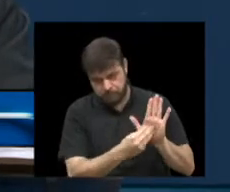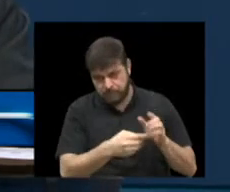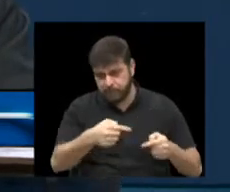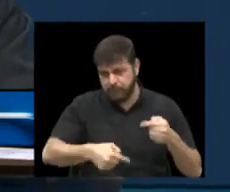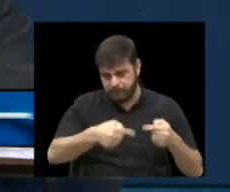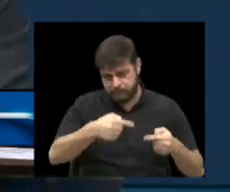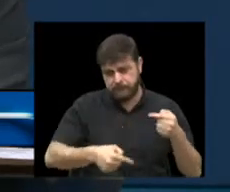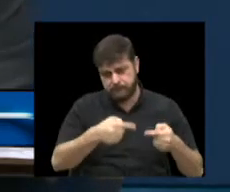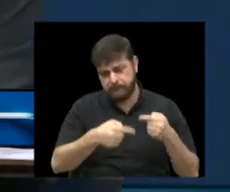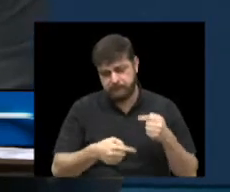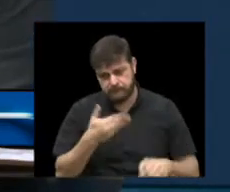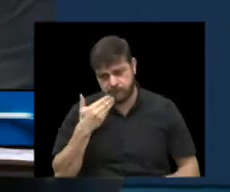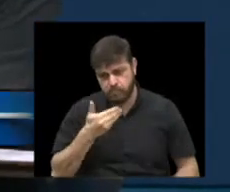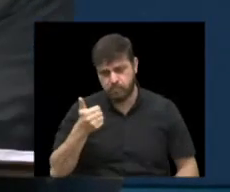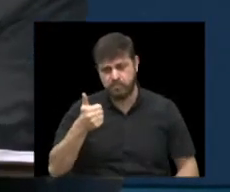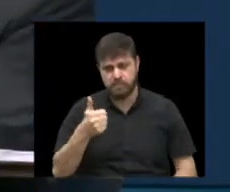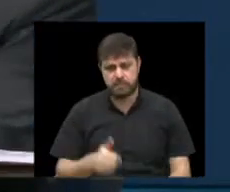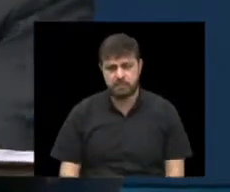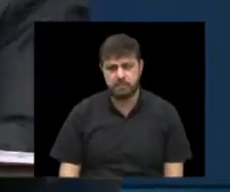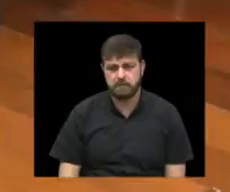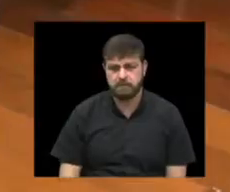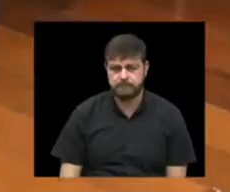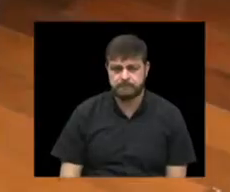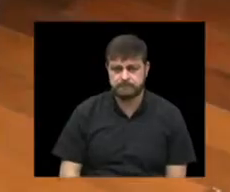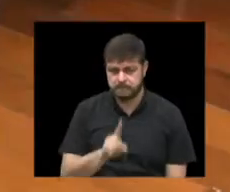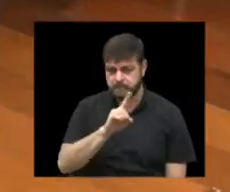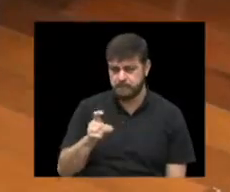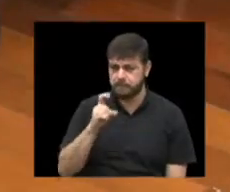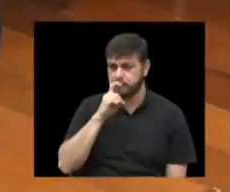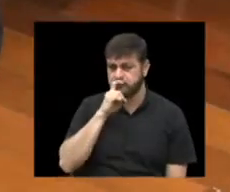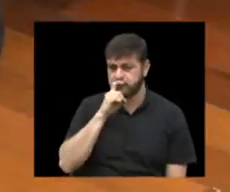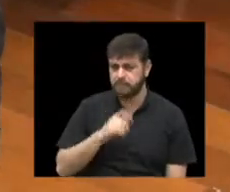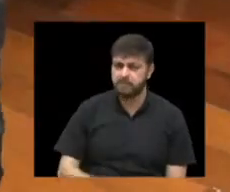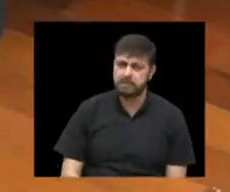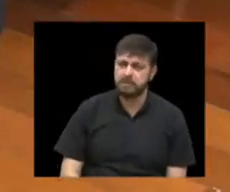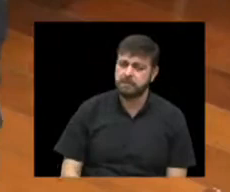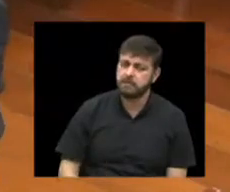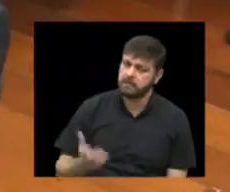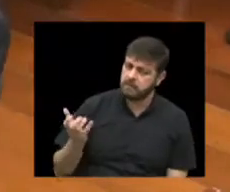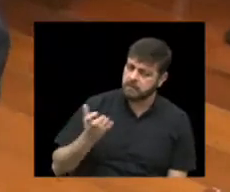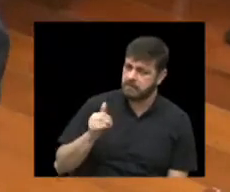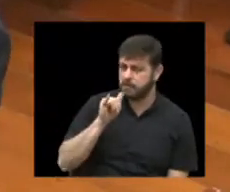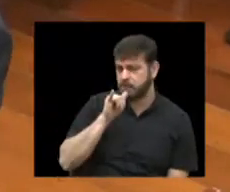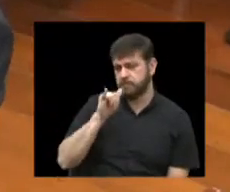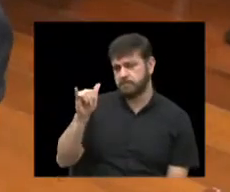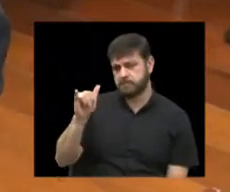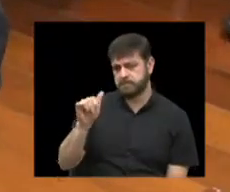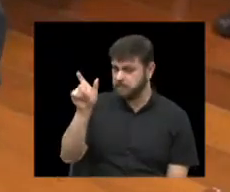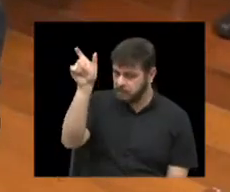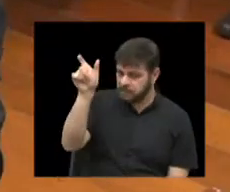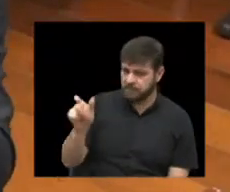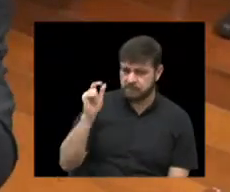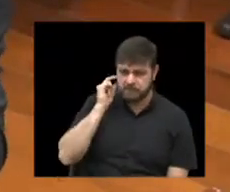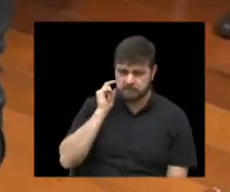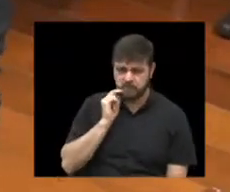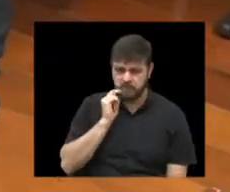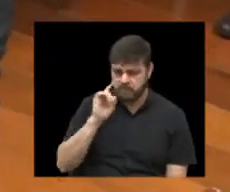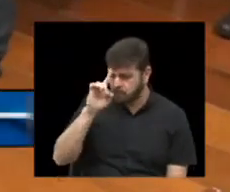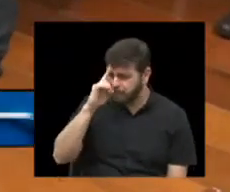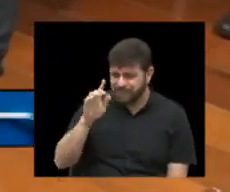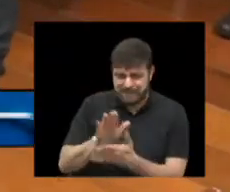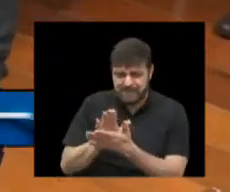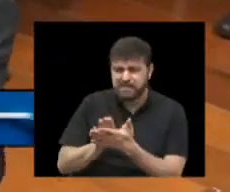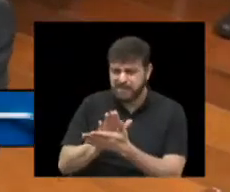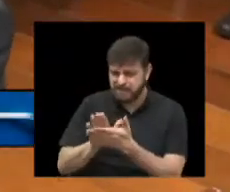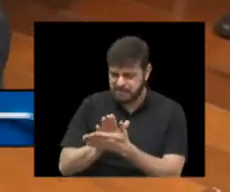Pois não, nobre vereador Zé Carlos. Vereador, eu quero dizer que a tua fala, sem dúvida nenhuma, é